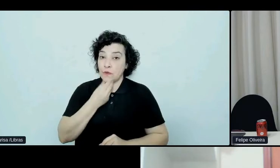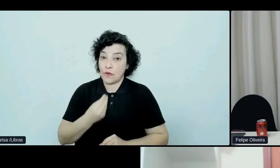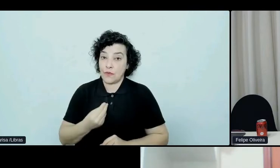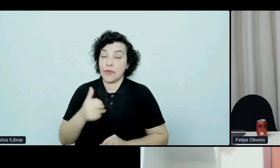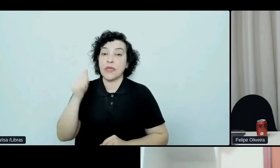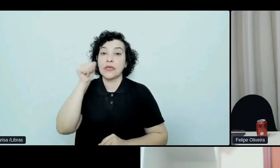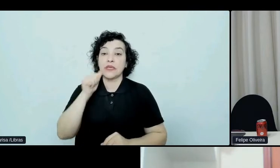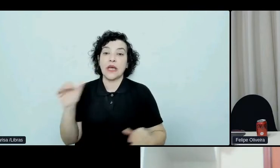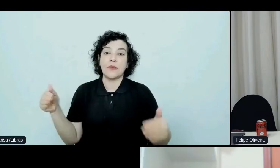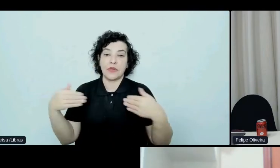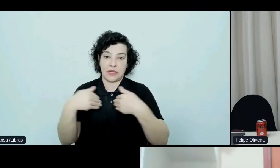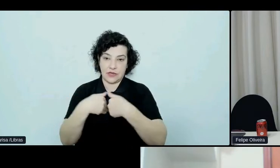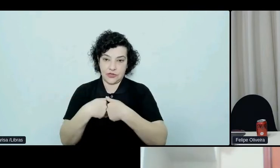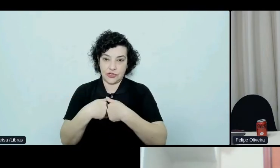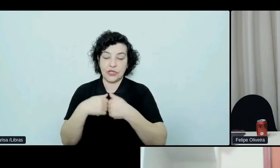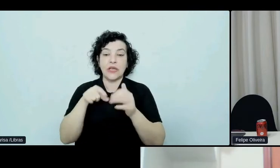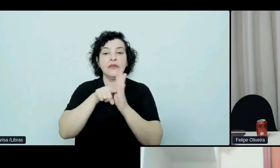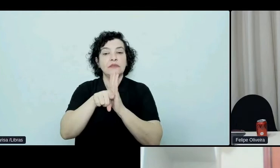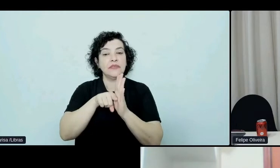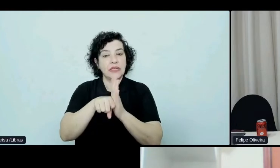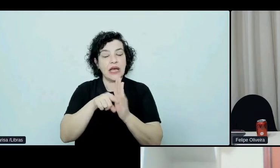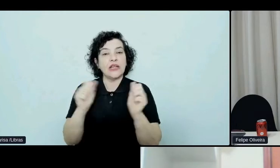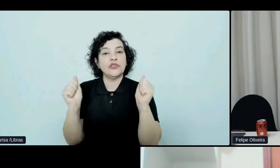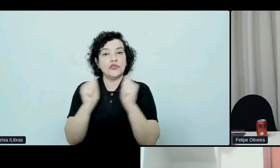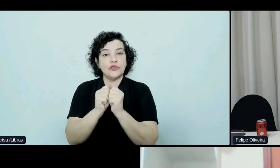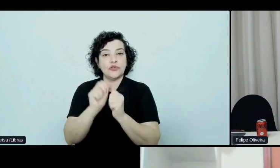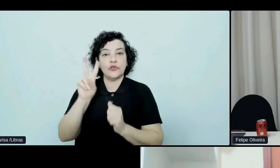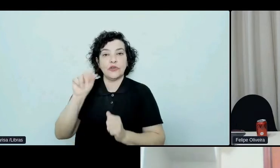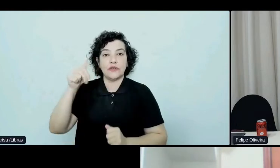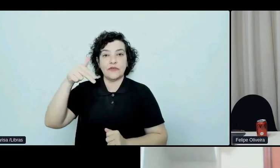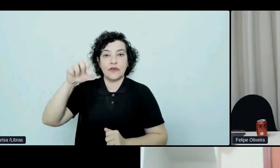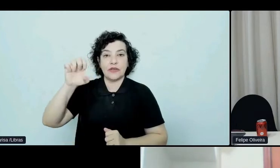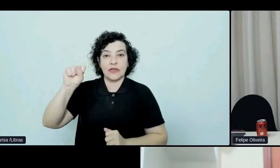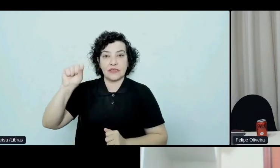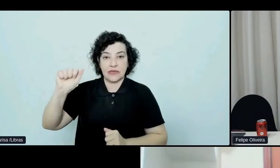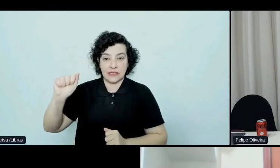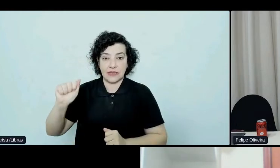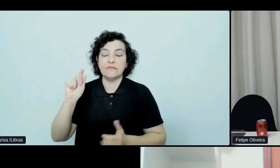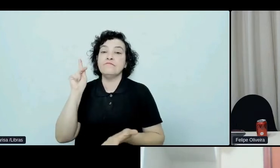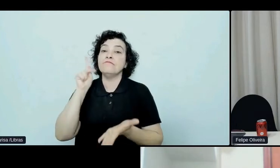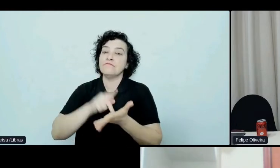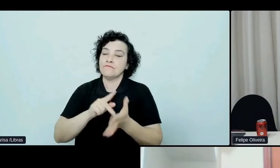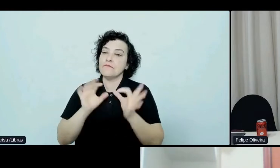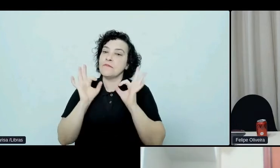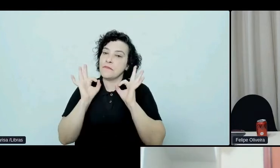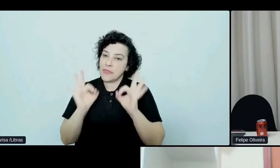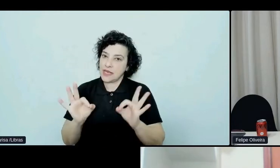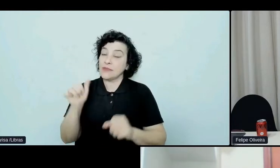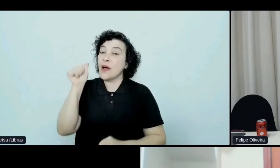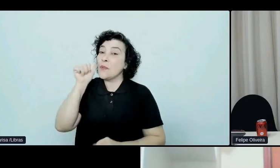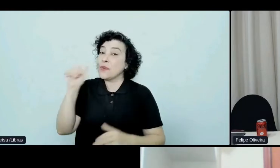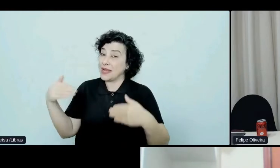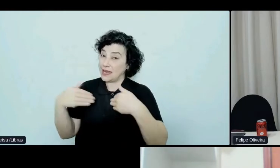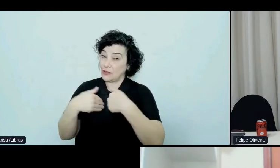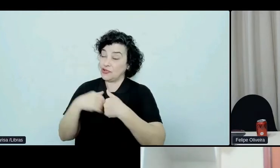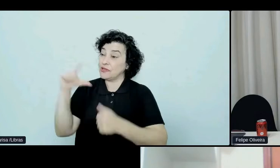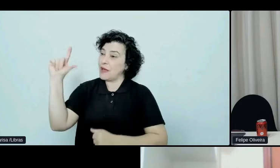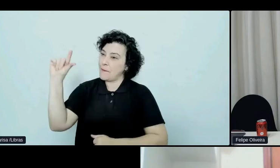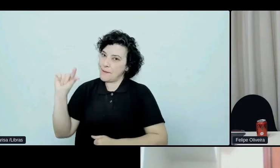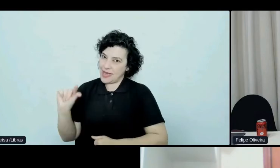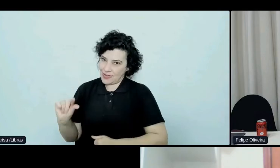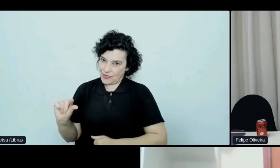árvore? Não, nada, eu estou inventando aí. E a Kátia roubou uma pergunta minha, que eu ia falar, eu ia perguntar exatamente isso, né?